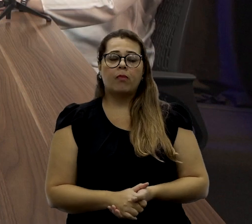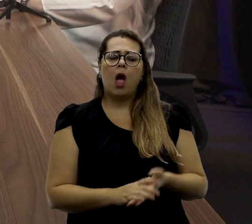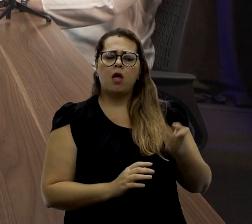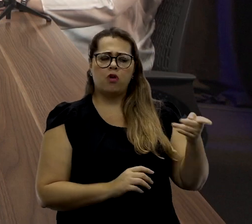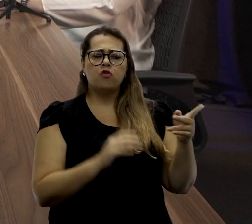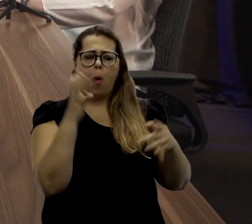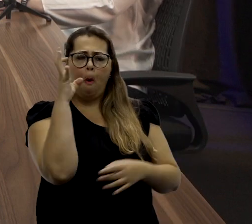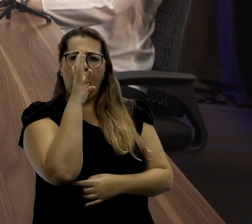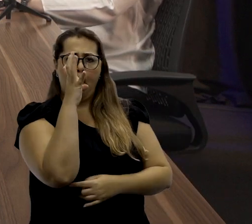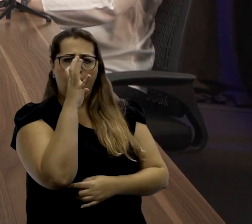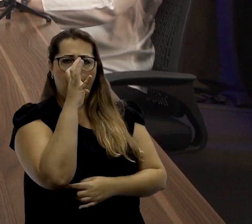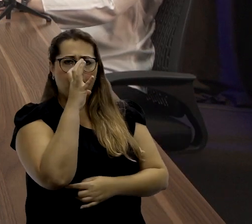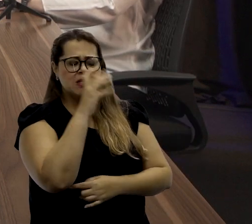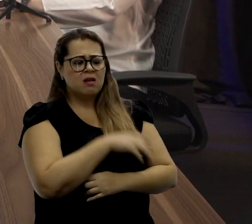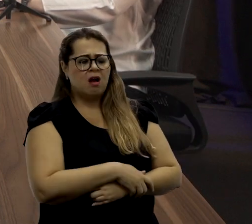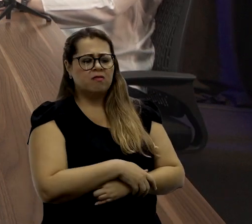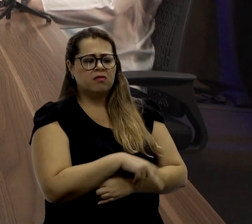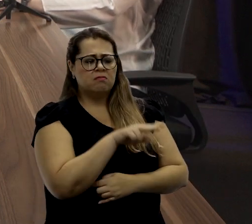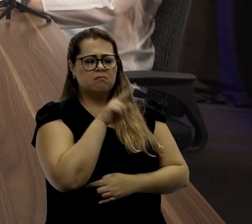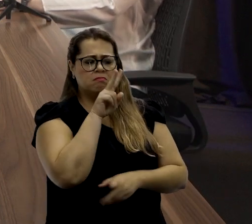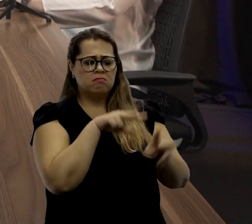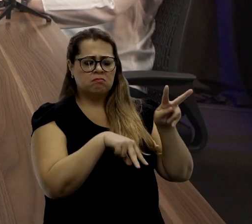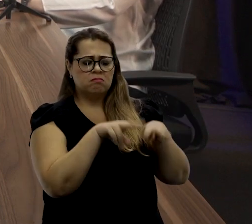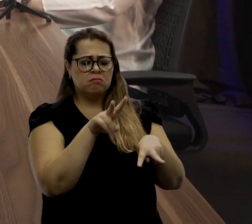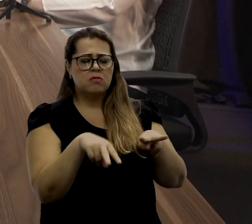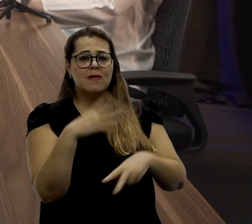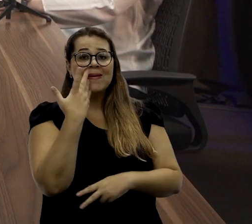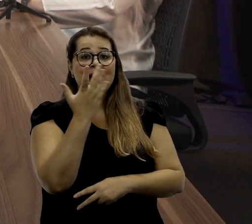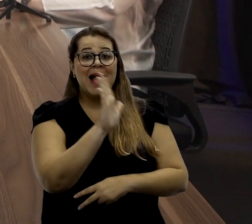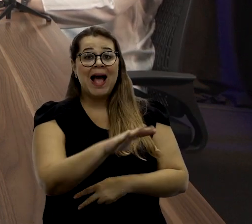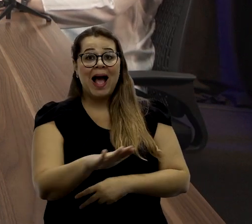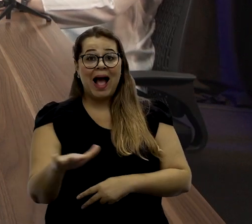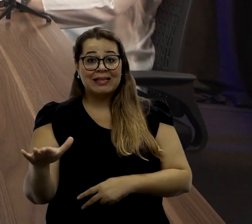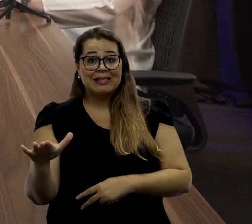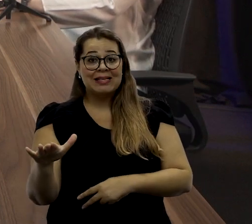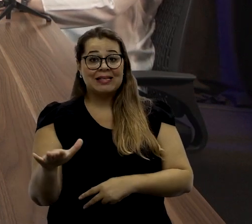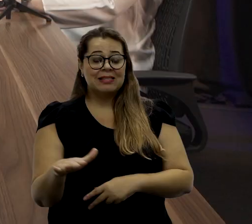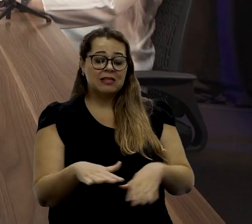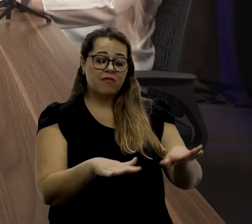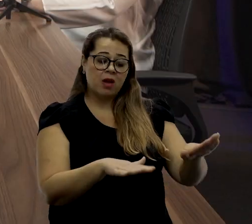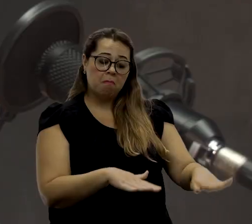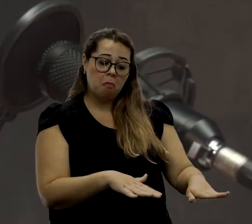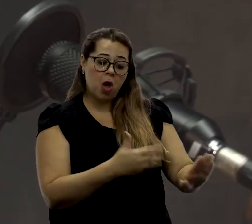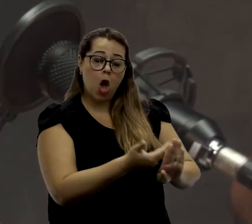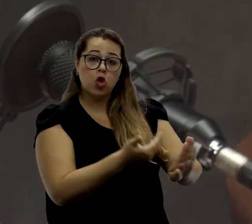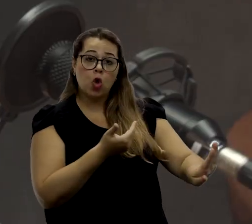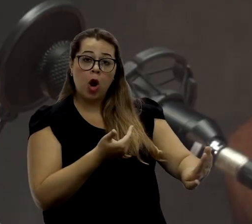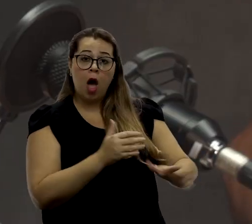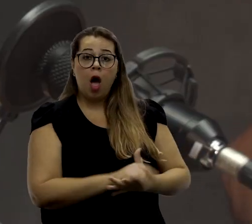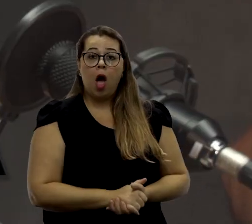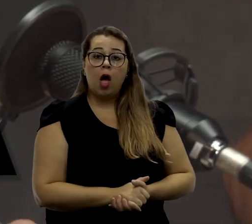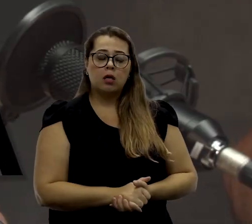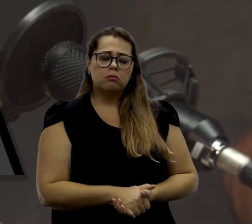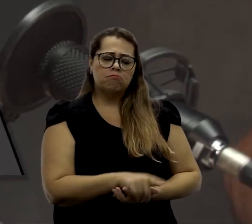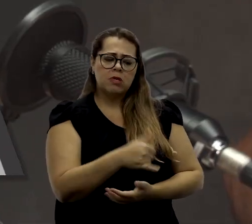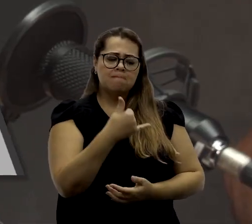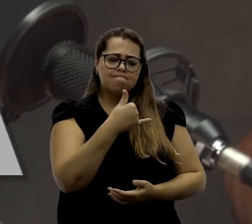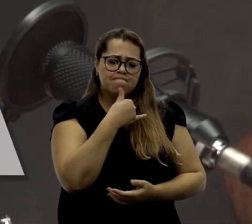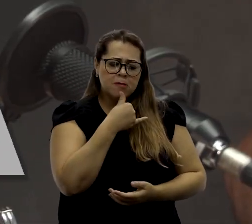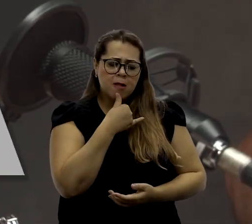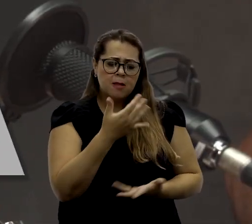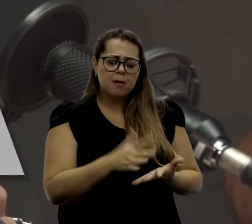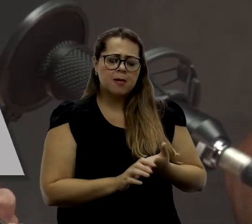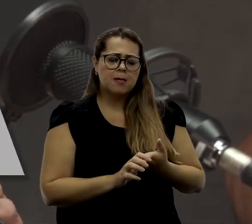a criança, né? A criança que não interage bem na escola, não interage bem na convivência social, ou ela é uma criança